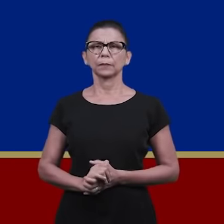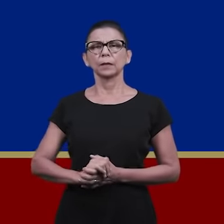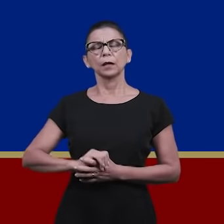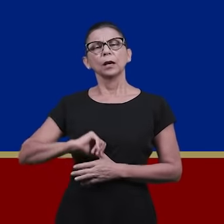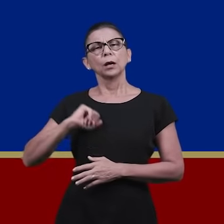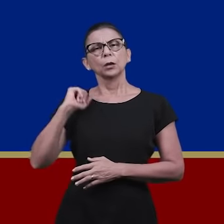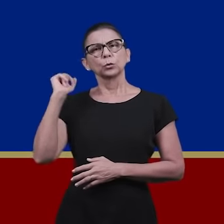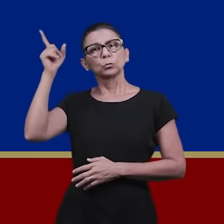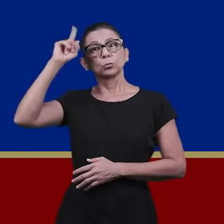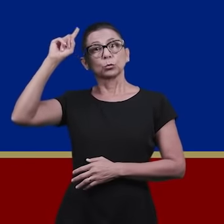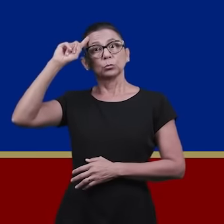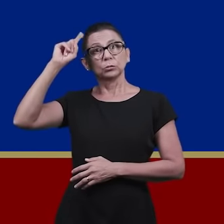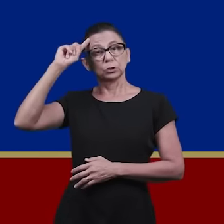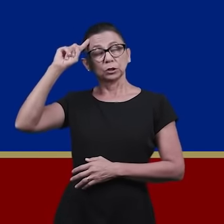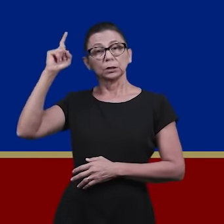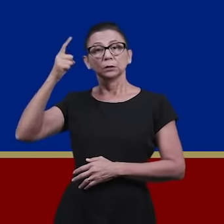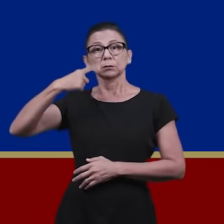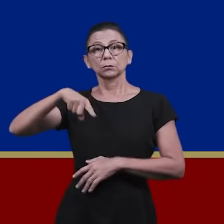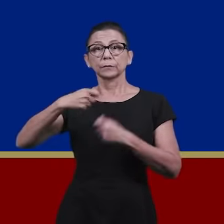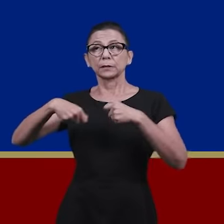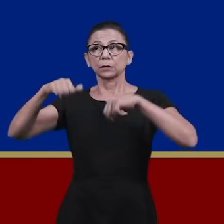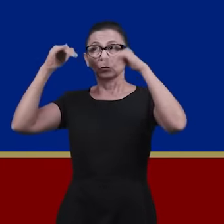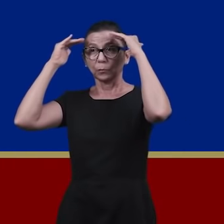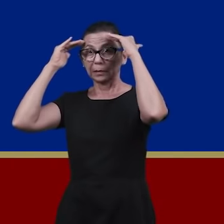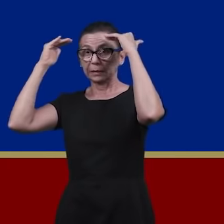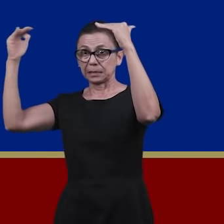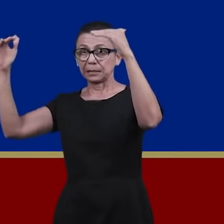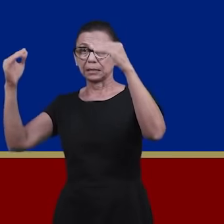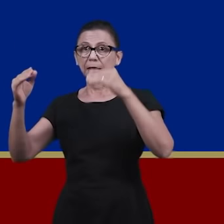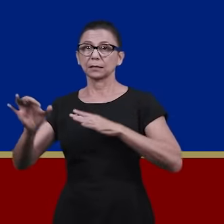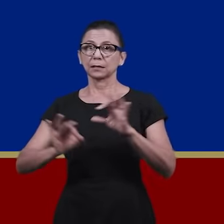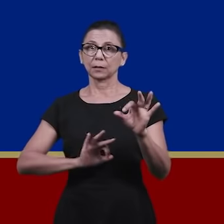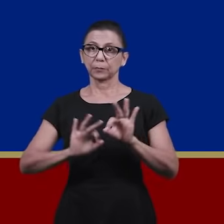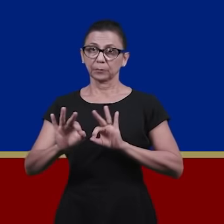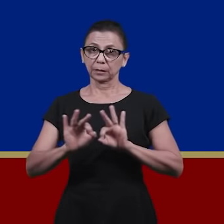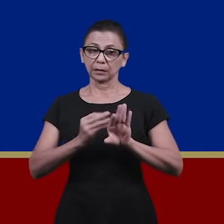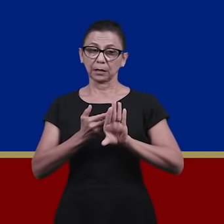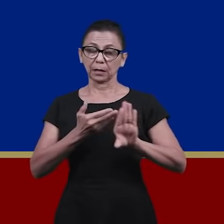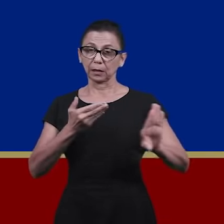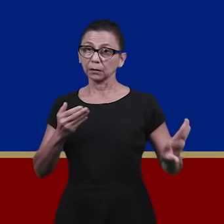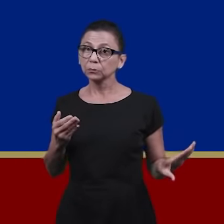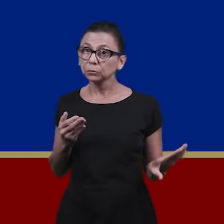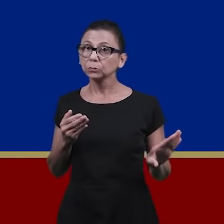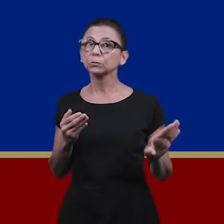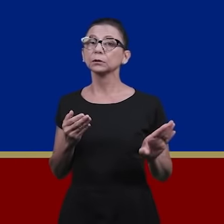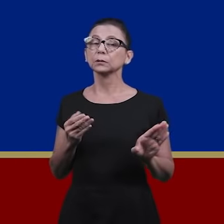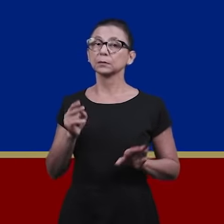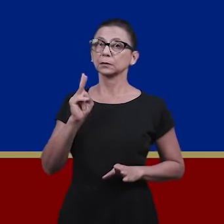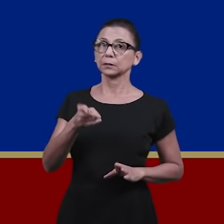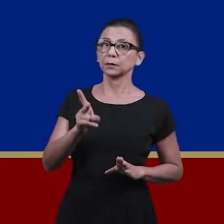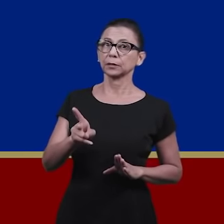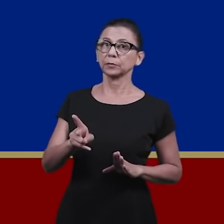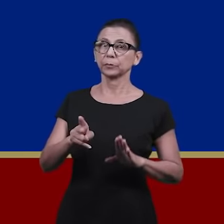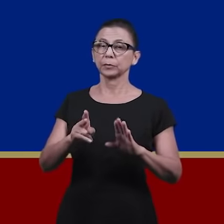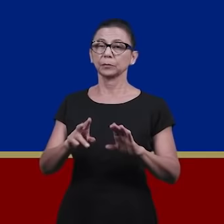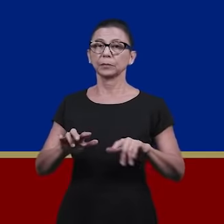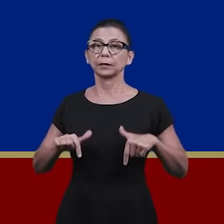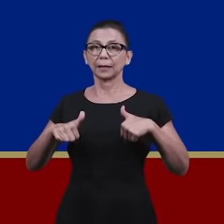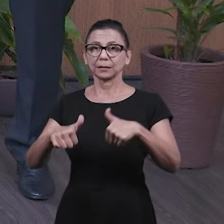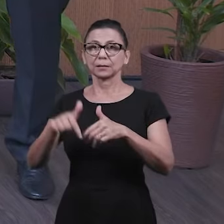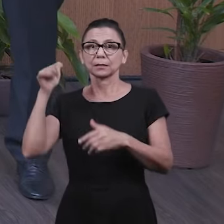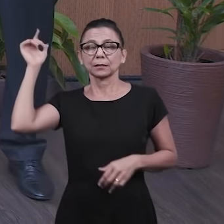obediência devem estar juntos, na direção do Espírito Santo. Quero frisar aqui,